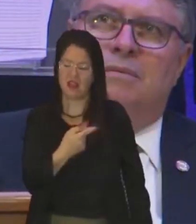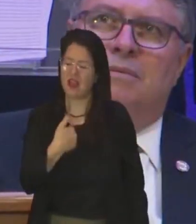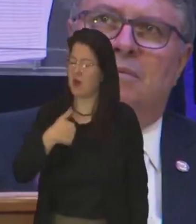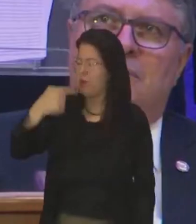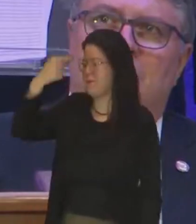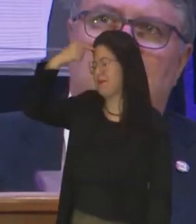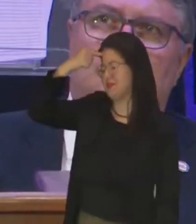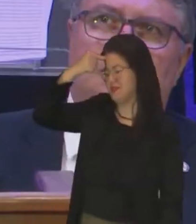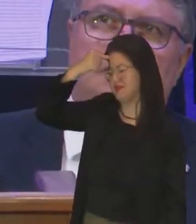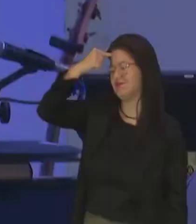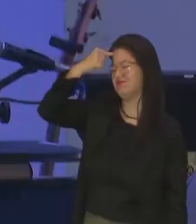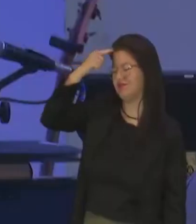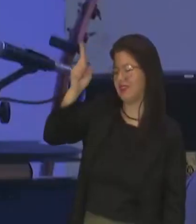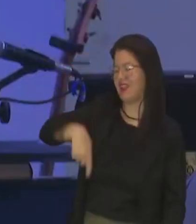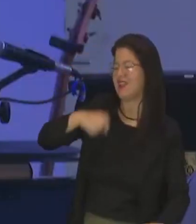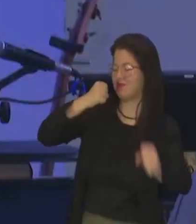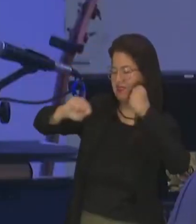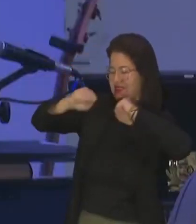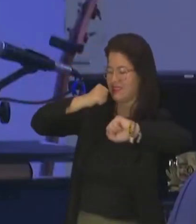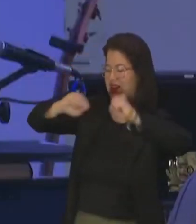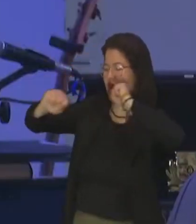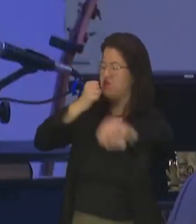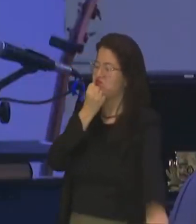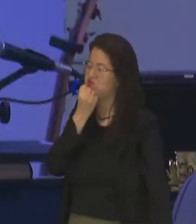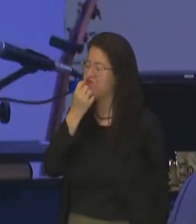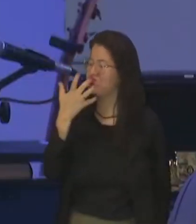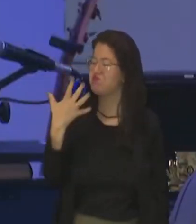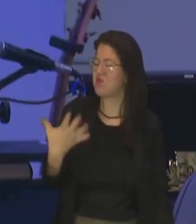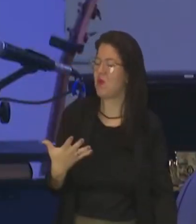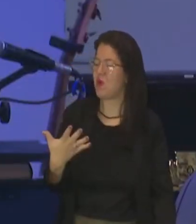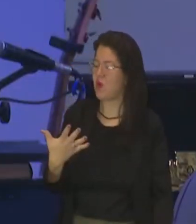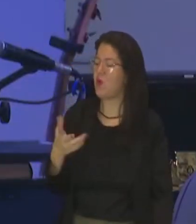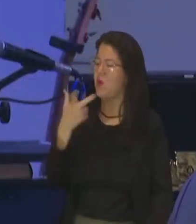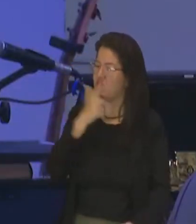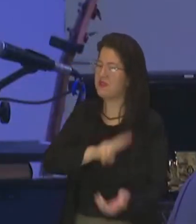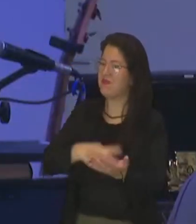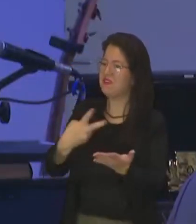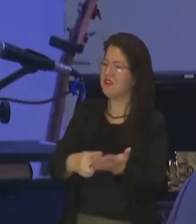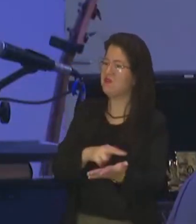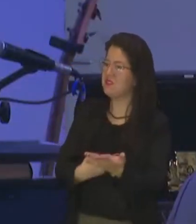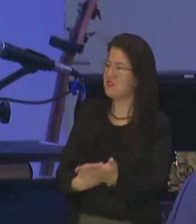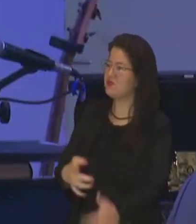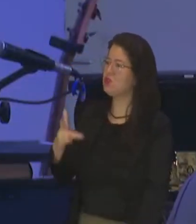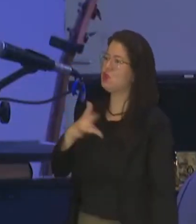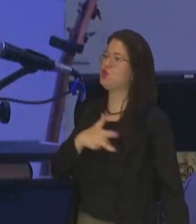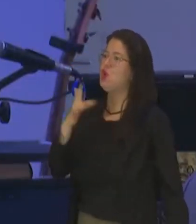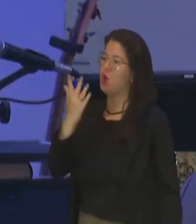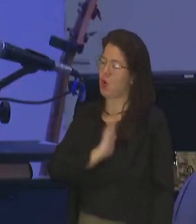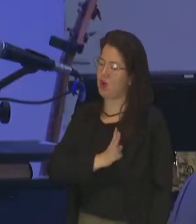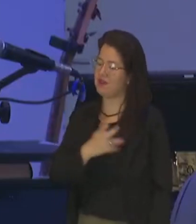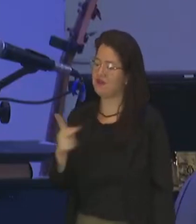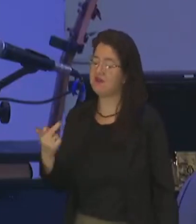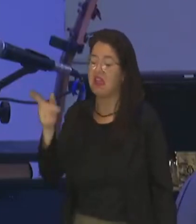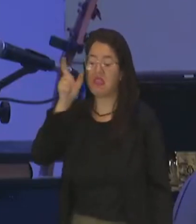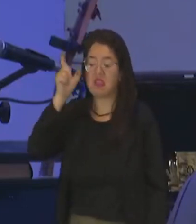ali comigo, esse salmo tá ficando bom, tá falando ao coração, né? E interessante demais, porque esse salmo termina